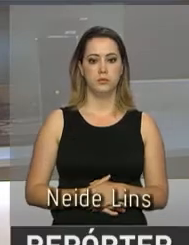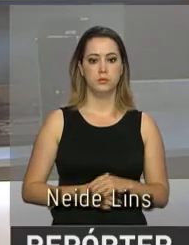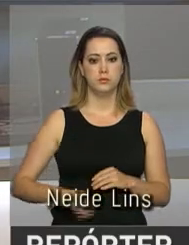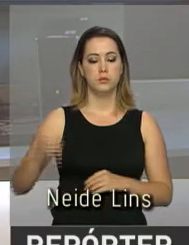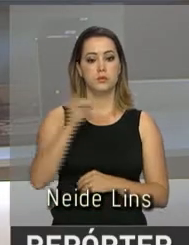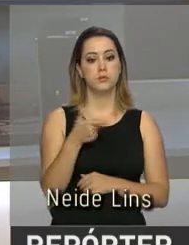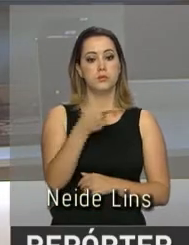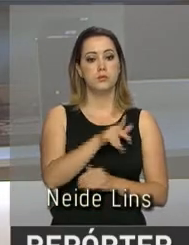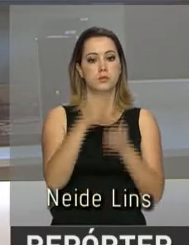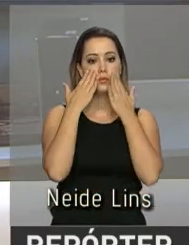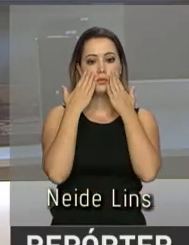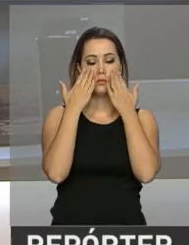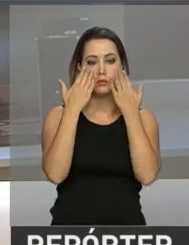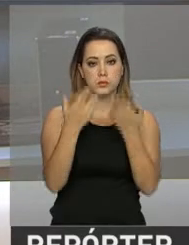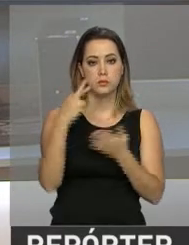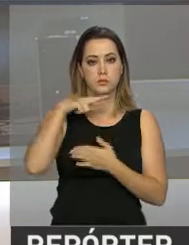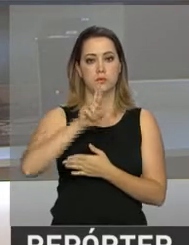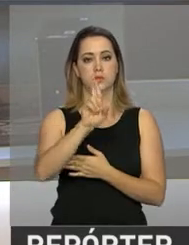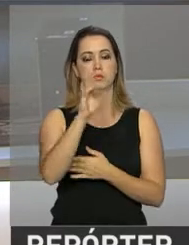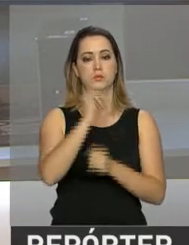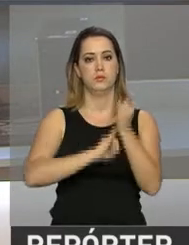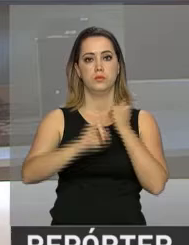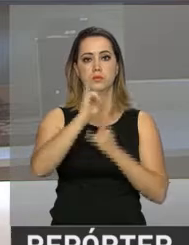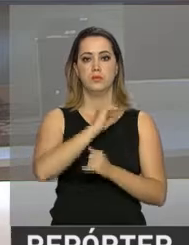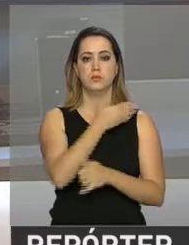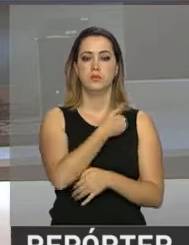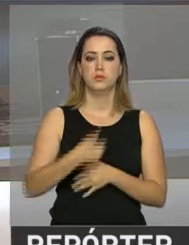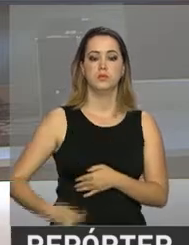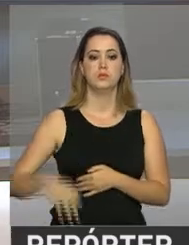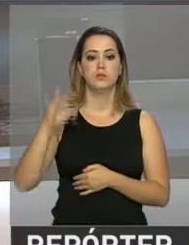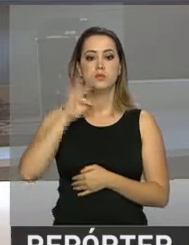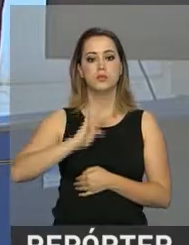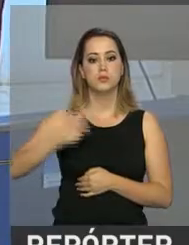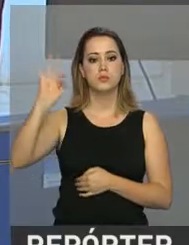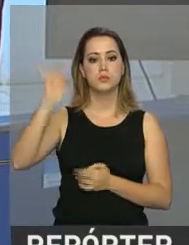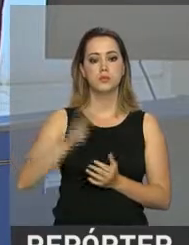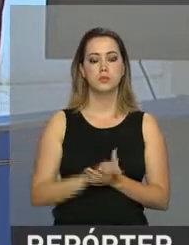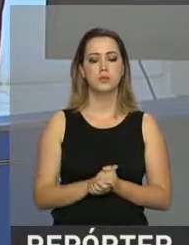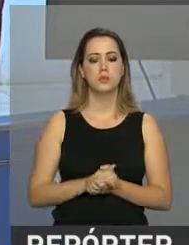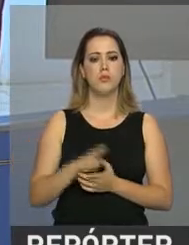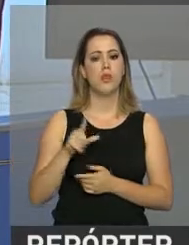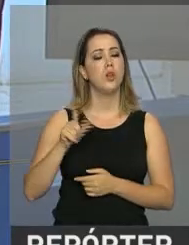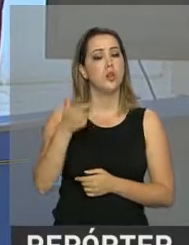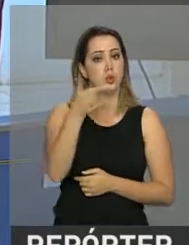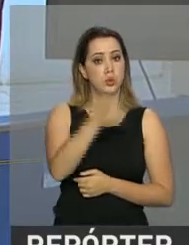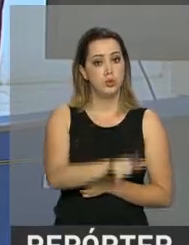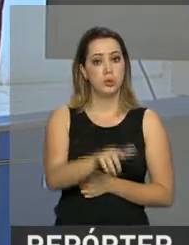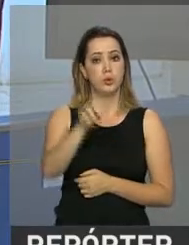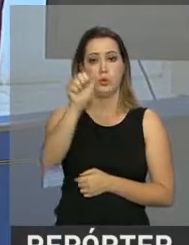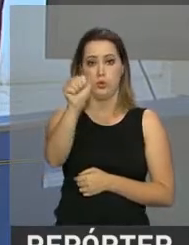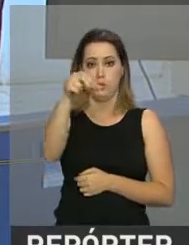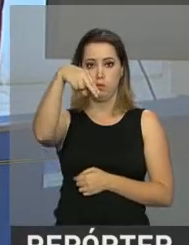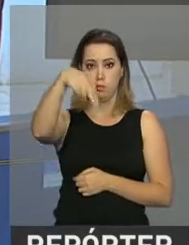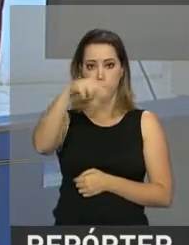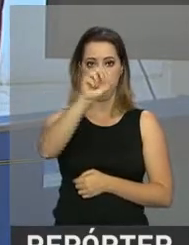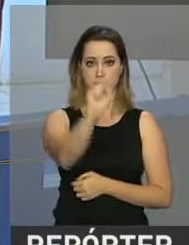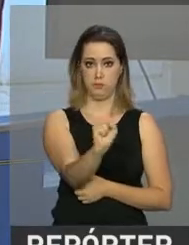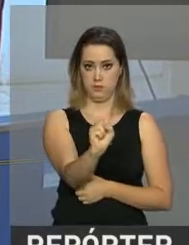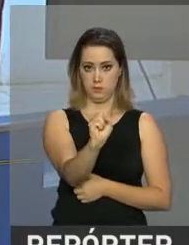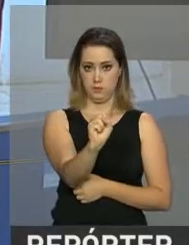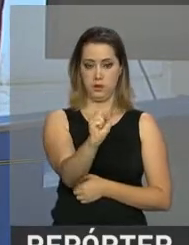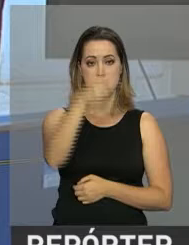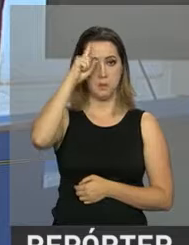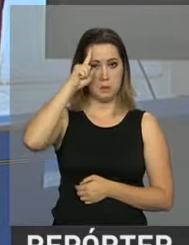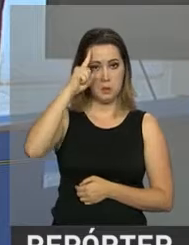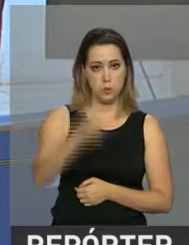Olá, estamos de volta com o repórter NBR e as notícias do governo federal. Mais uma vez, a Agência Nacional de Saúde Suplementar,